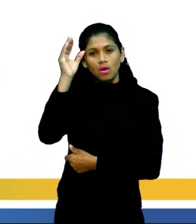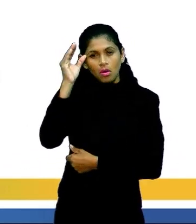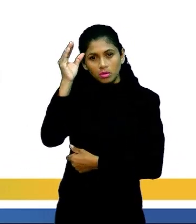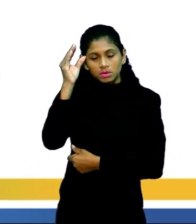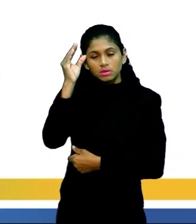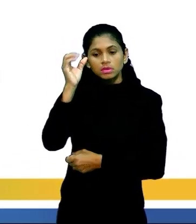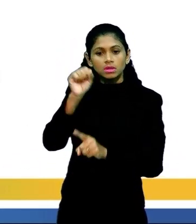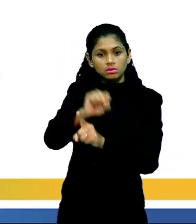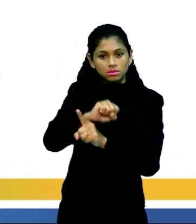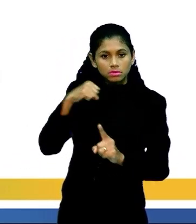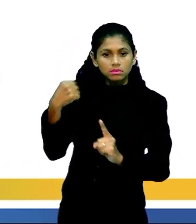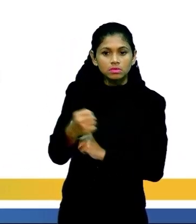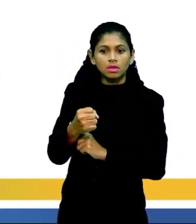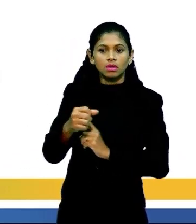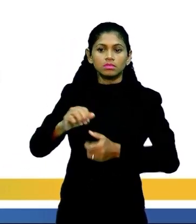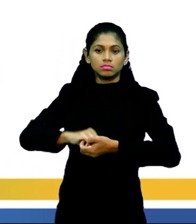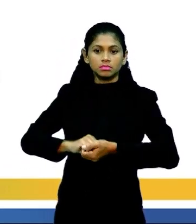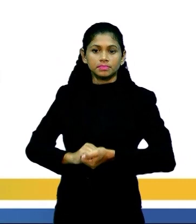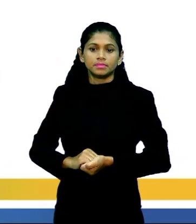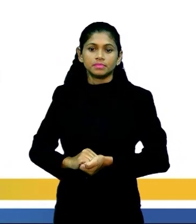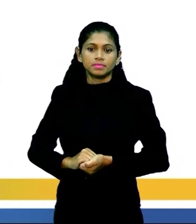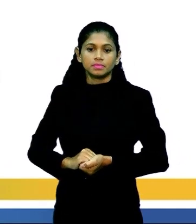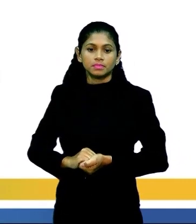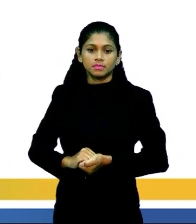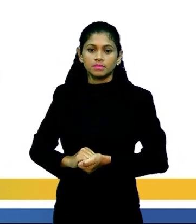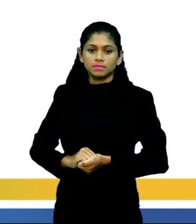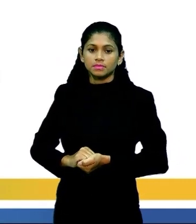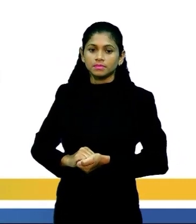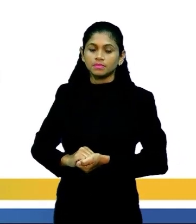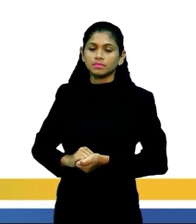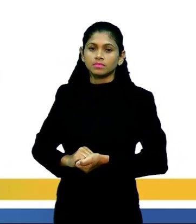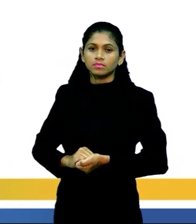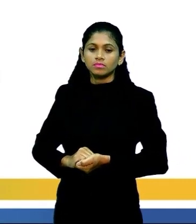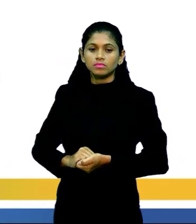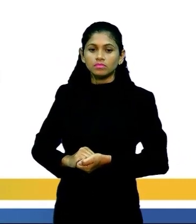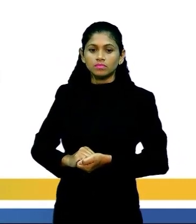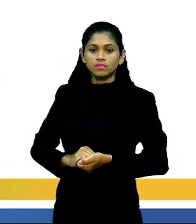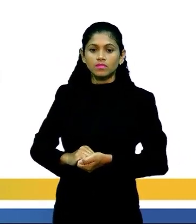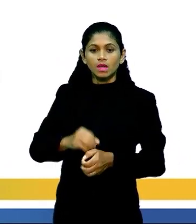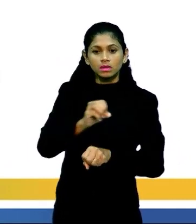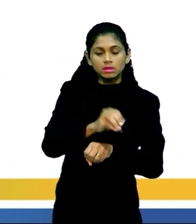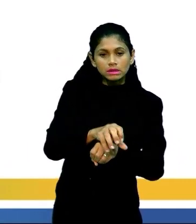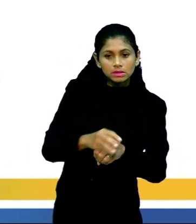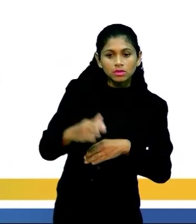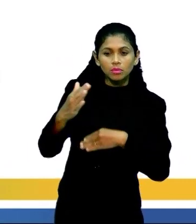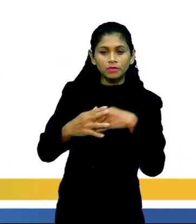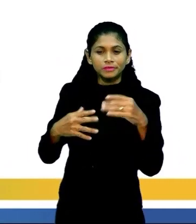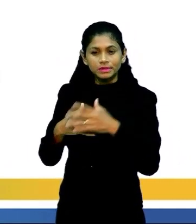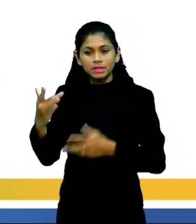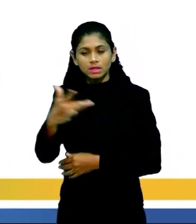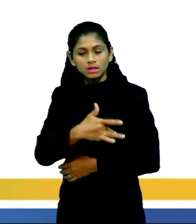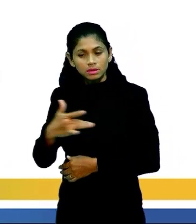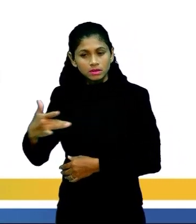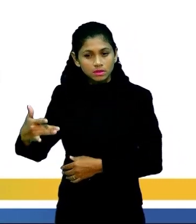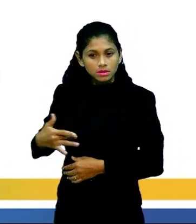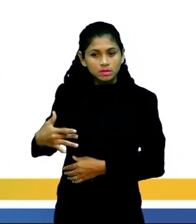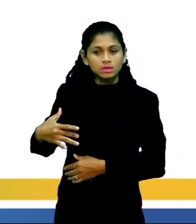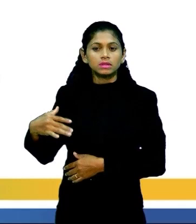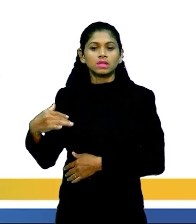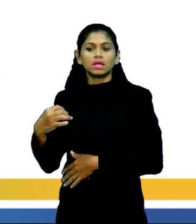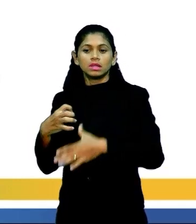ambição pró-consumo. Letra D. Educadores, profissionais da saúde, instituições,